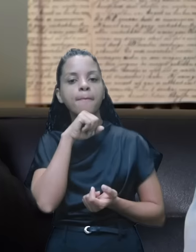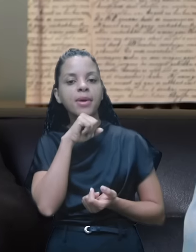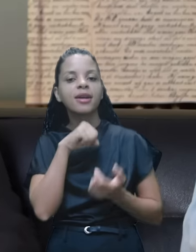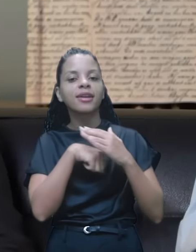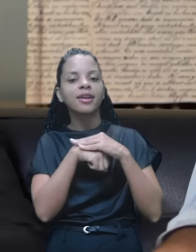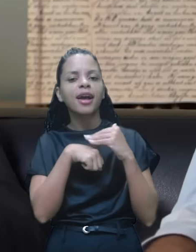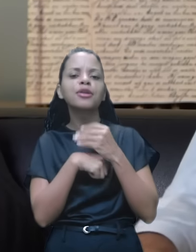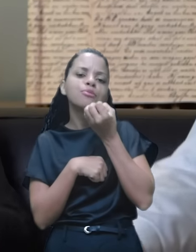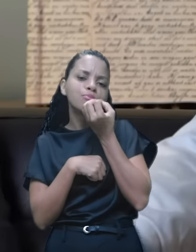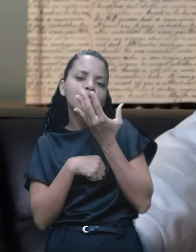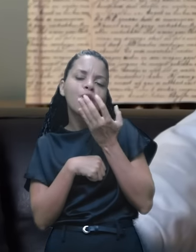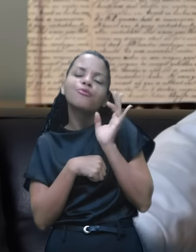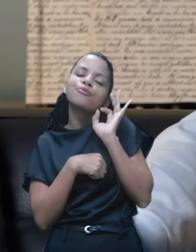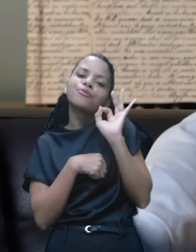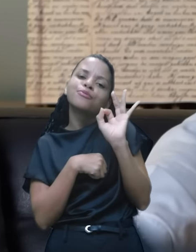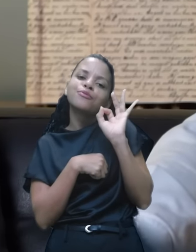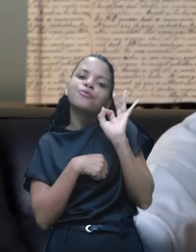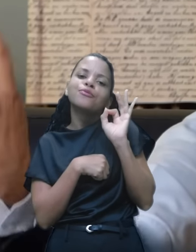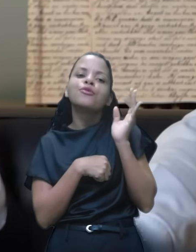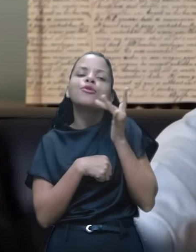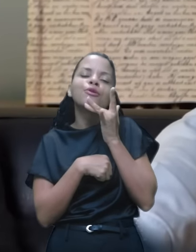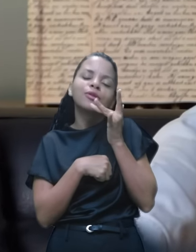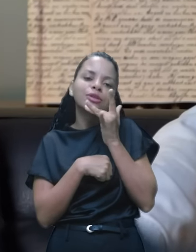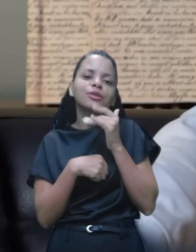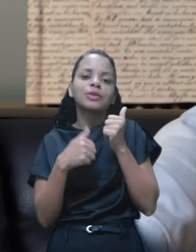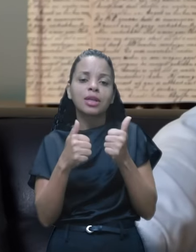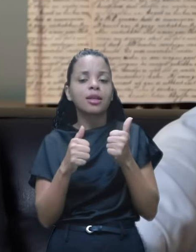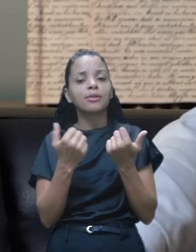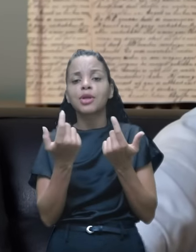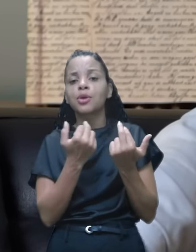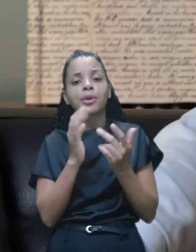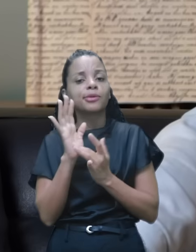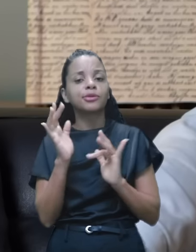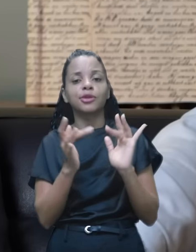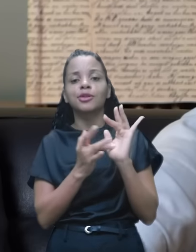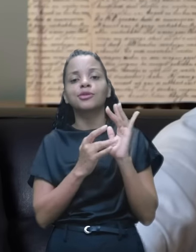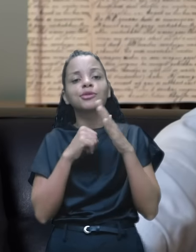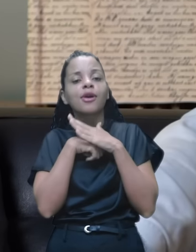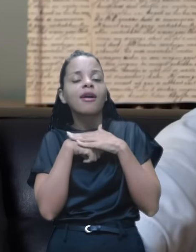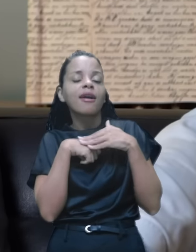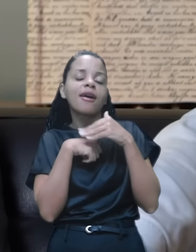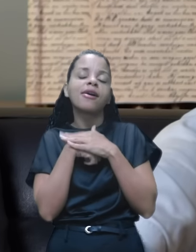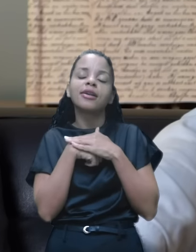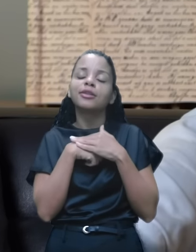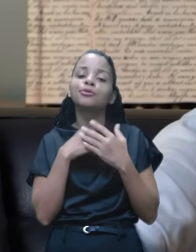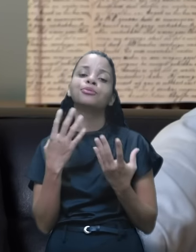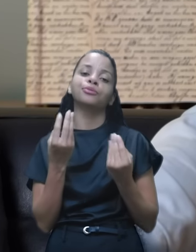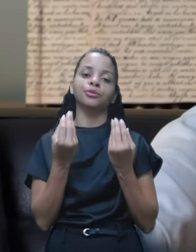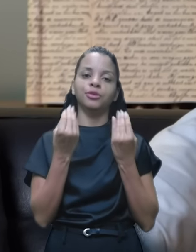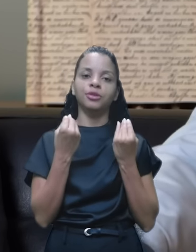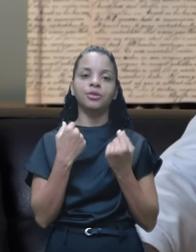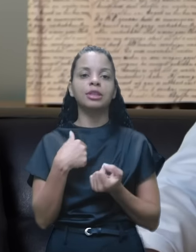o colo de uma mãe, né? É algo assim realmente que a gente não consegue compreender de fato esse amor de Cristo. Então eu fiquei muito